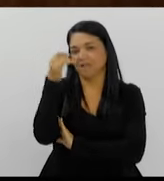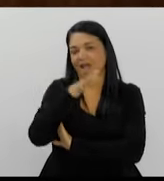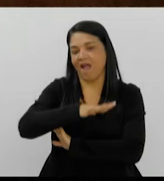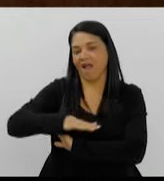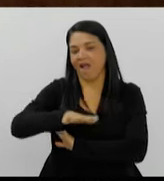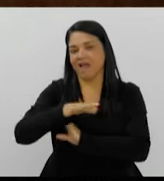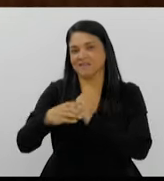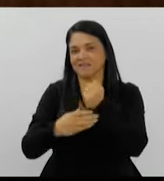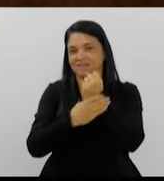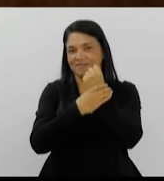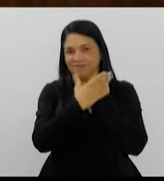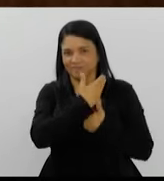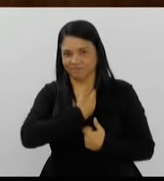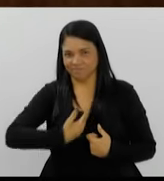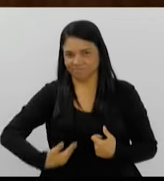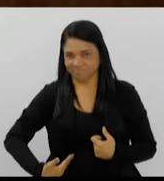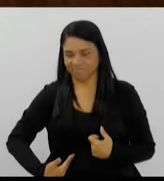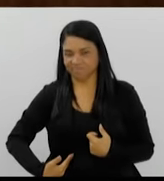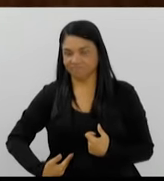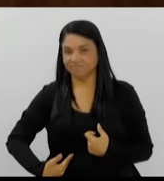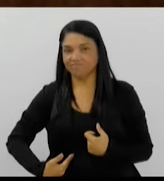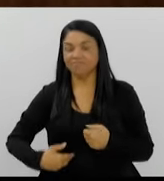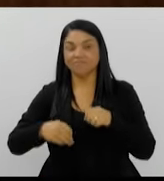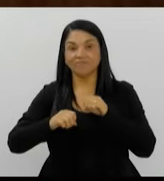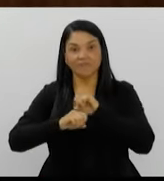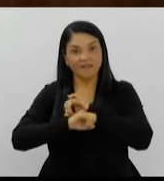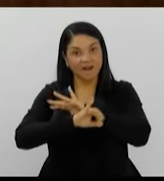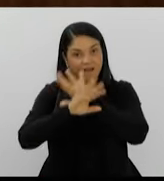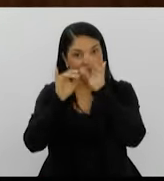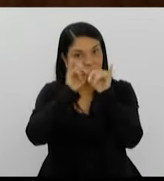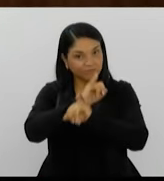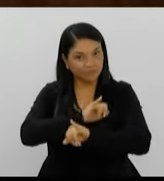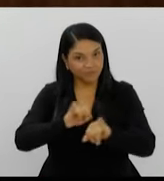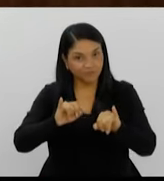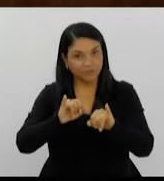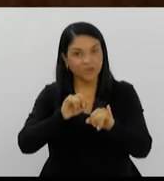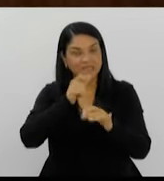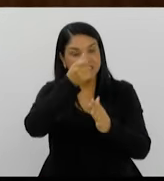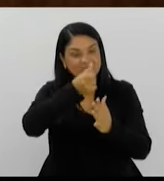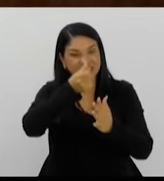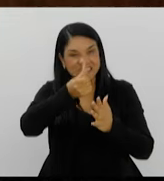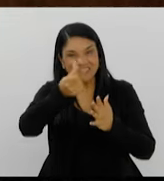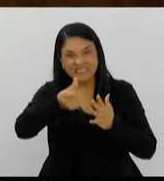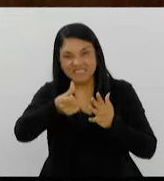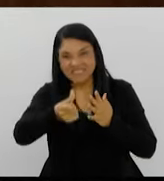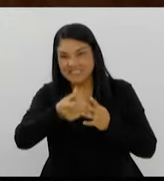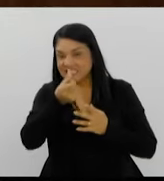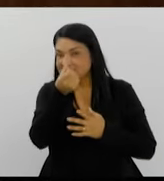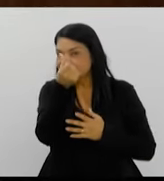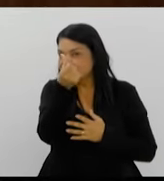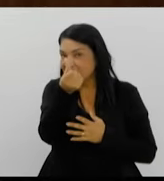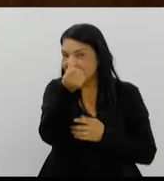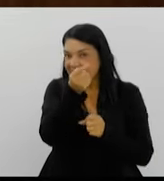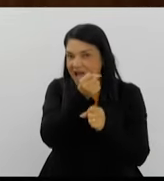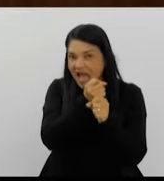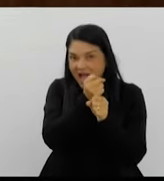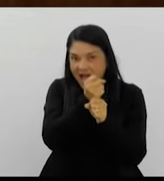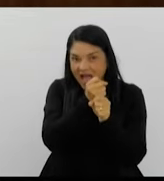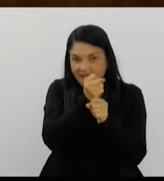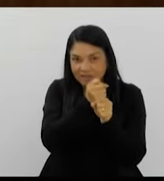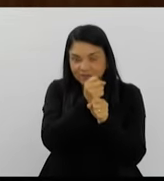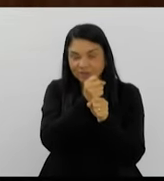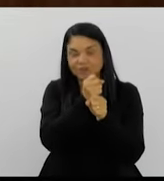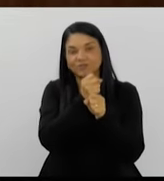segurança pública e é preciso deixar claro que nesses 6 anos que nós estamos aqui pelo